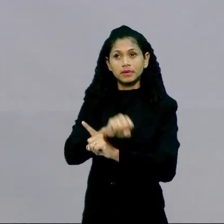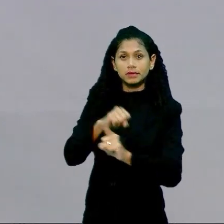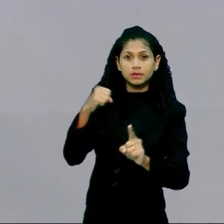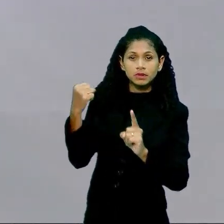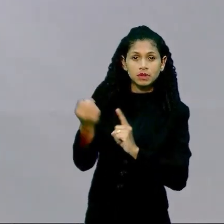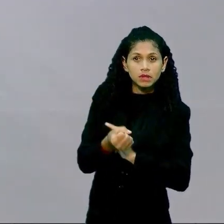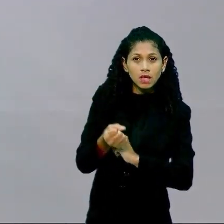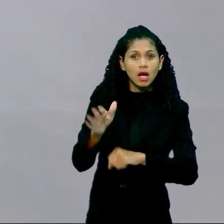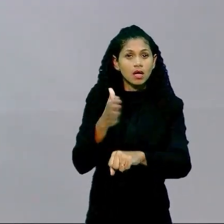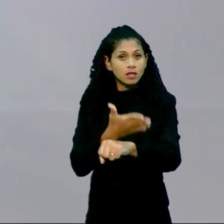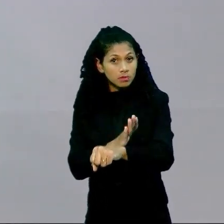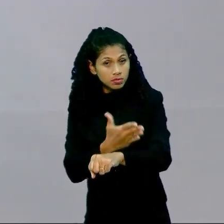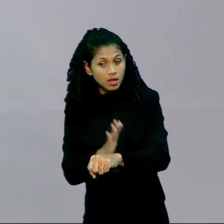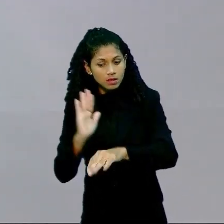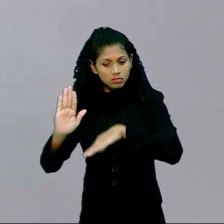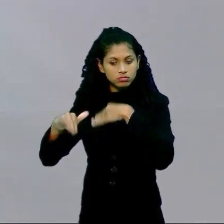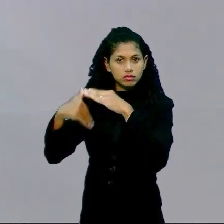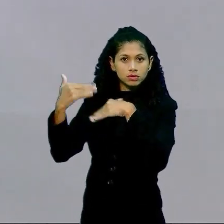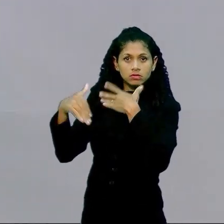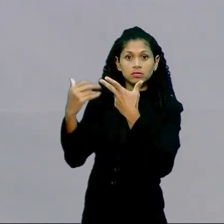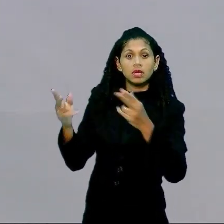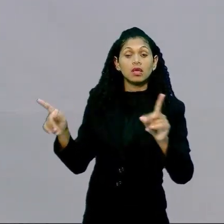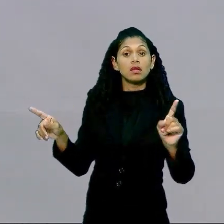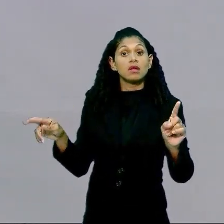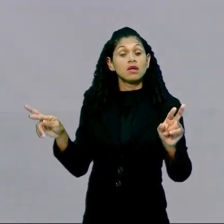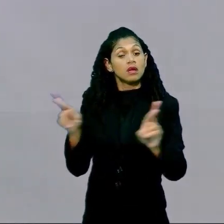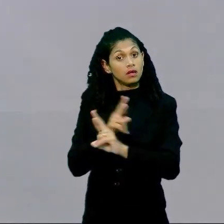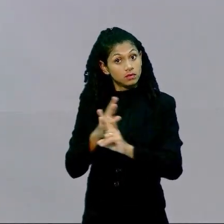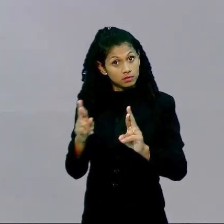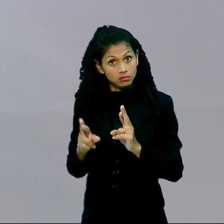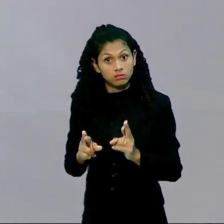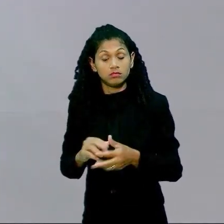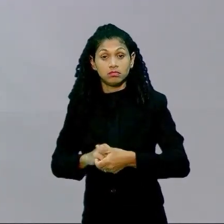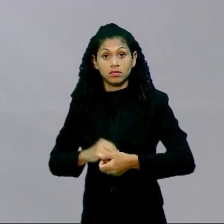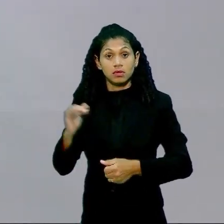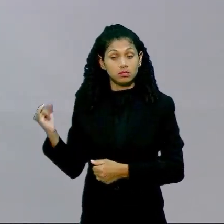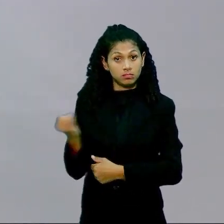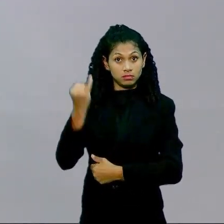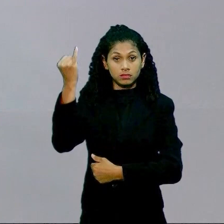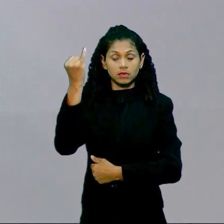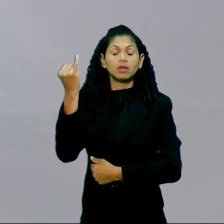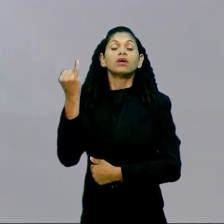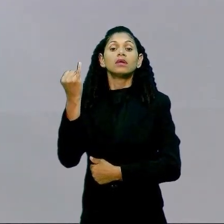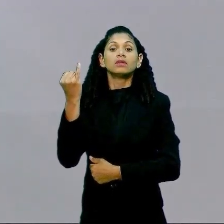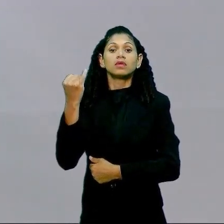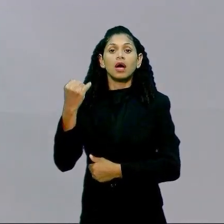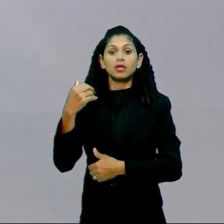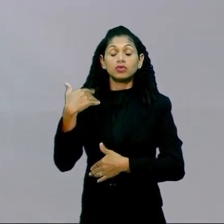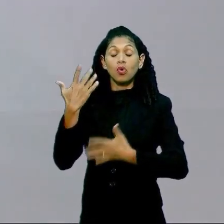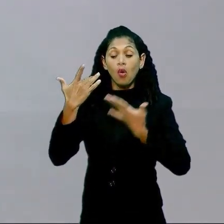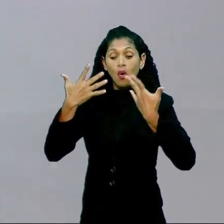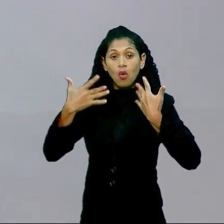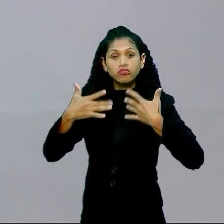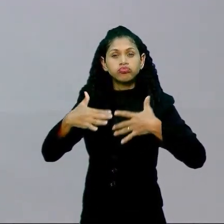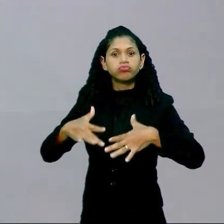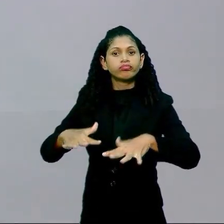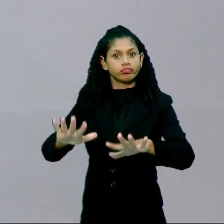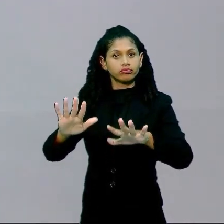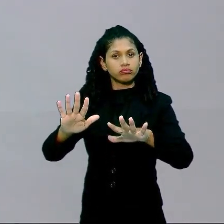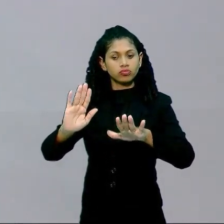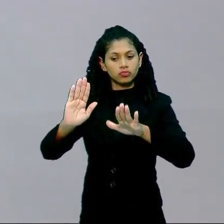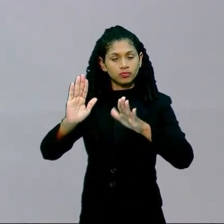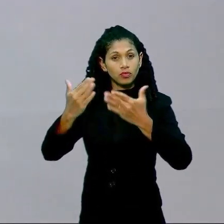consegue desenvolver e correlacionar. É importante a gente ver agora nas alternativas o fruir. O fruir lembra